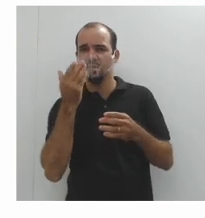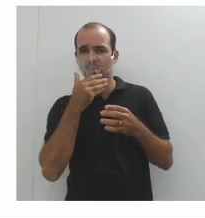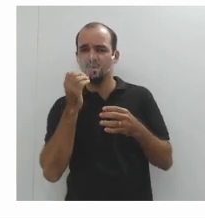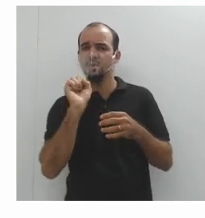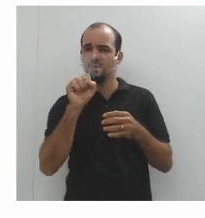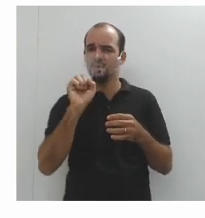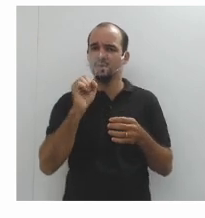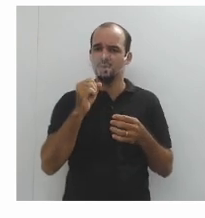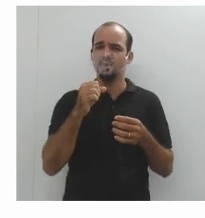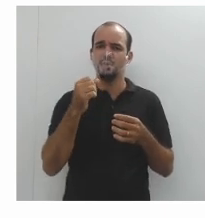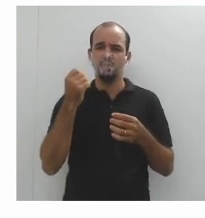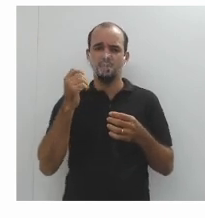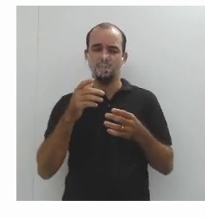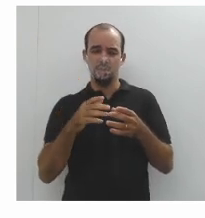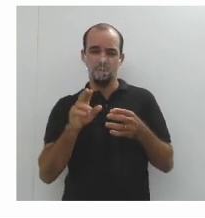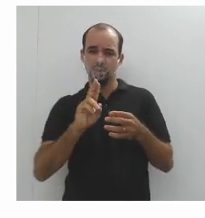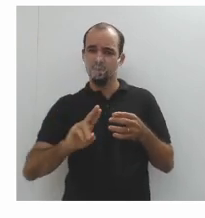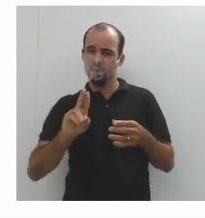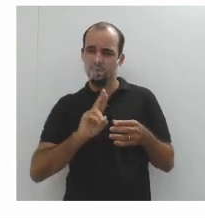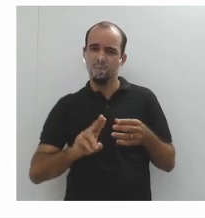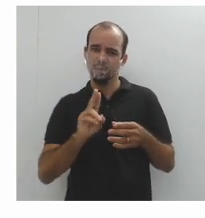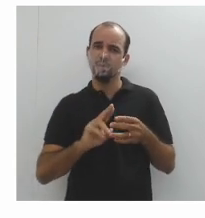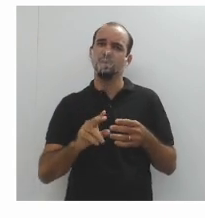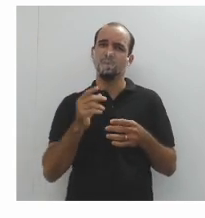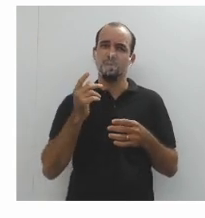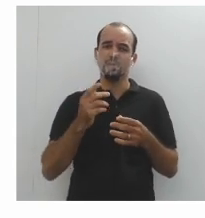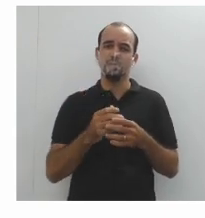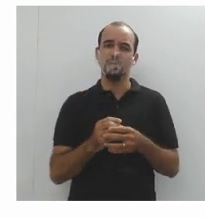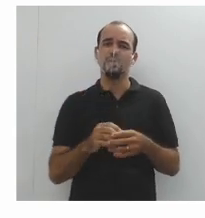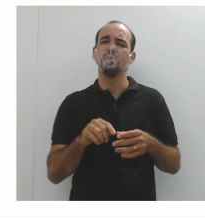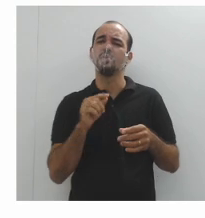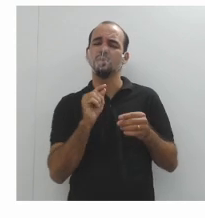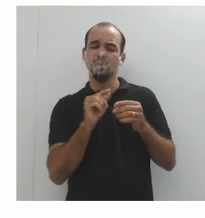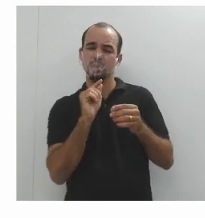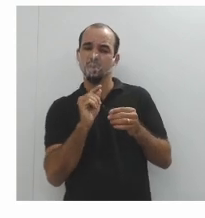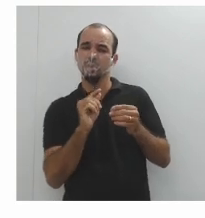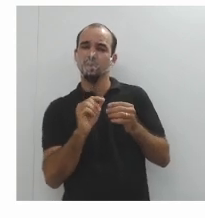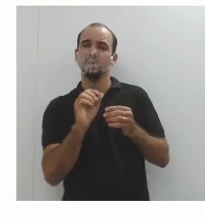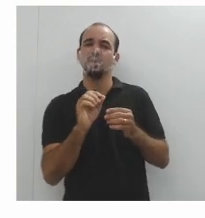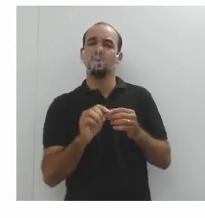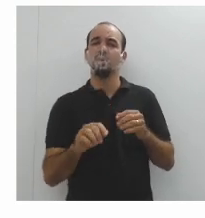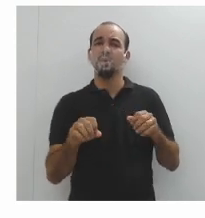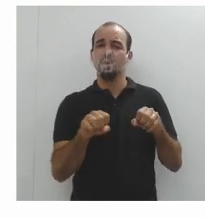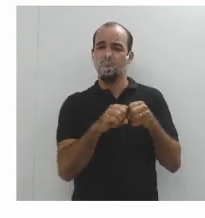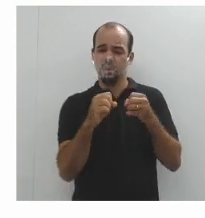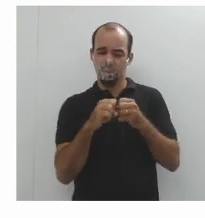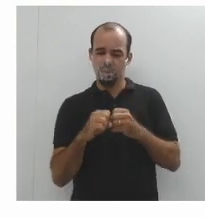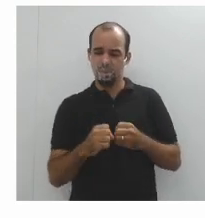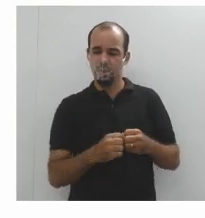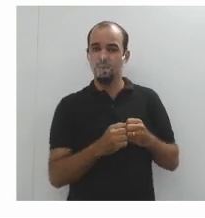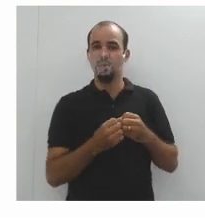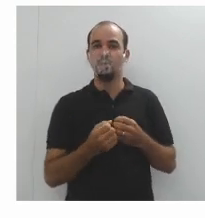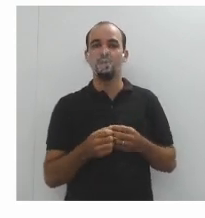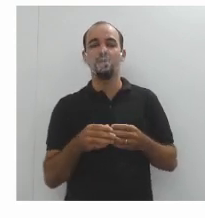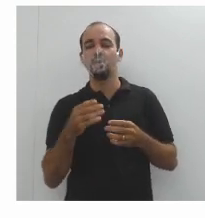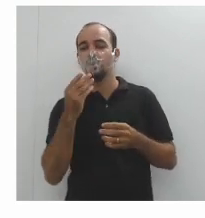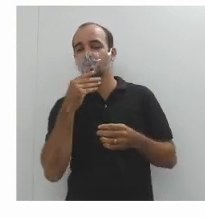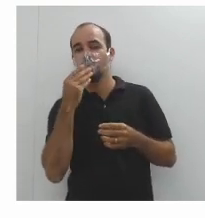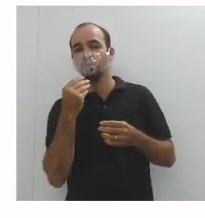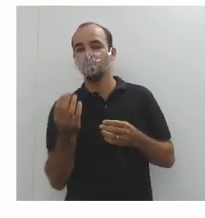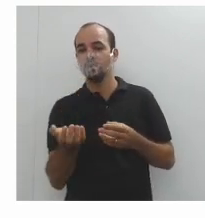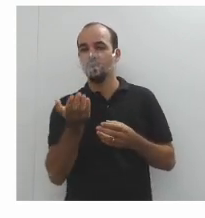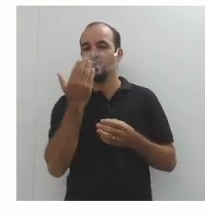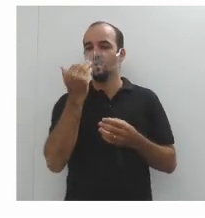essa sacarose, gente, ela é quebrada no nosso corpo por